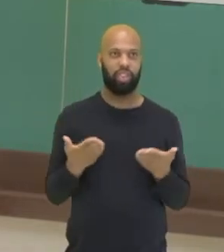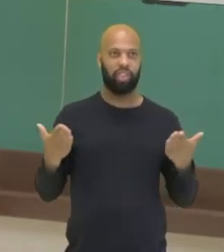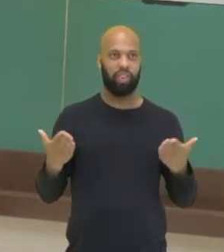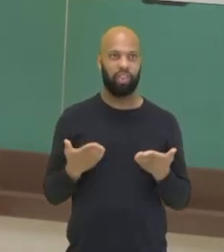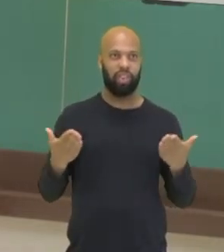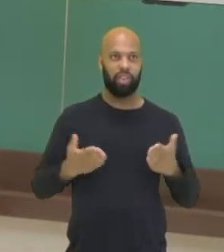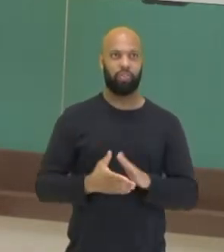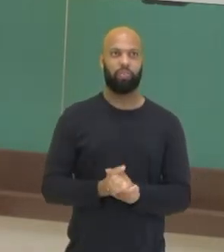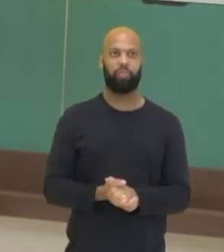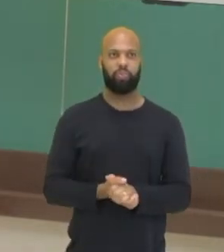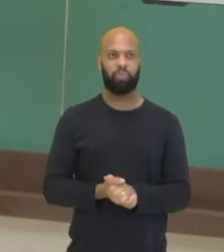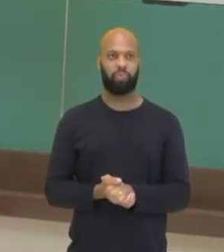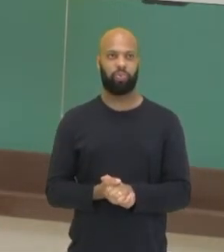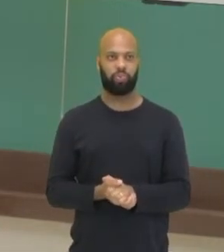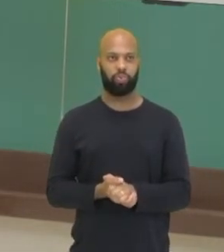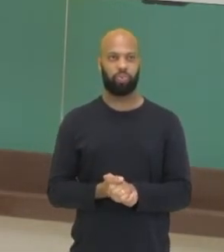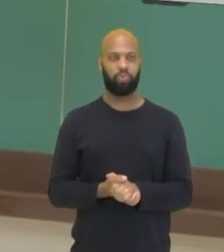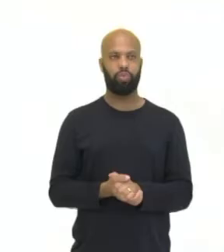foram apresentadas.